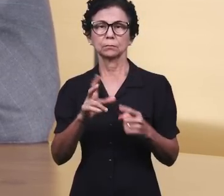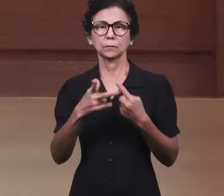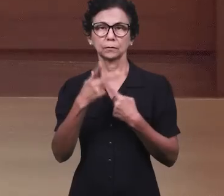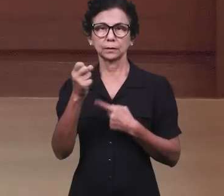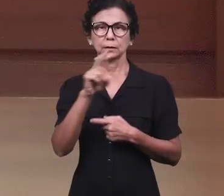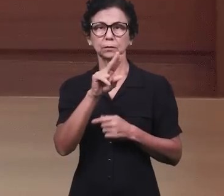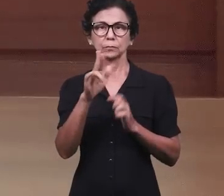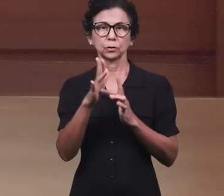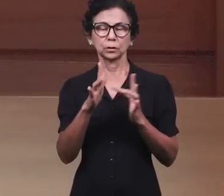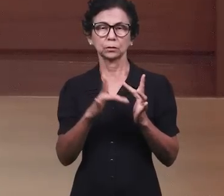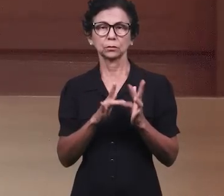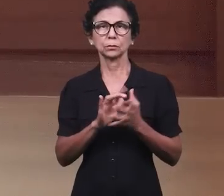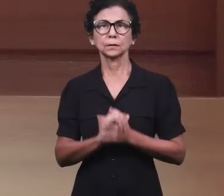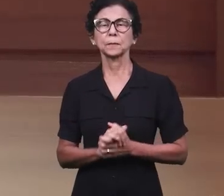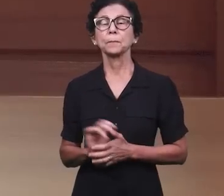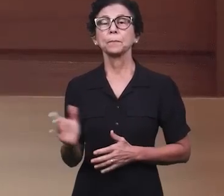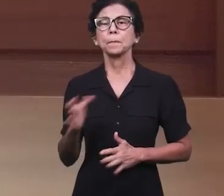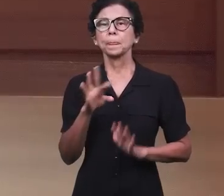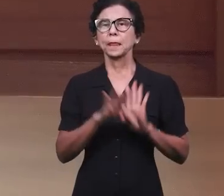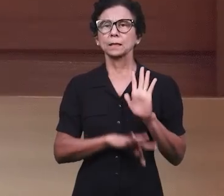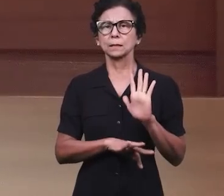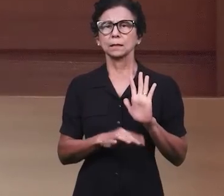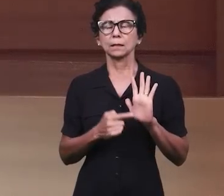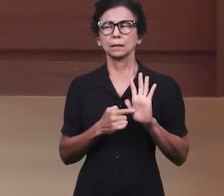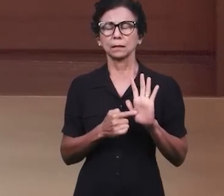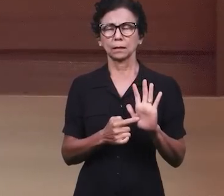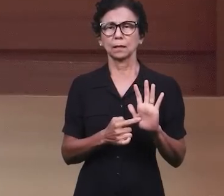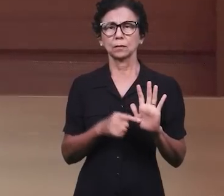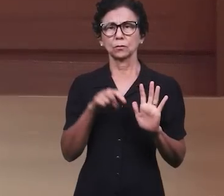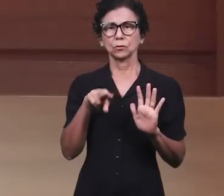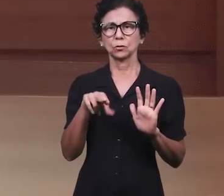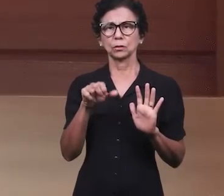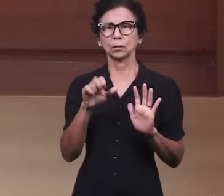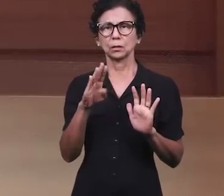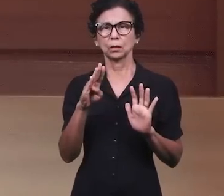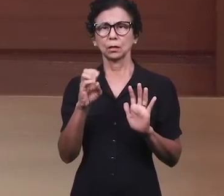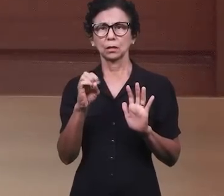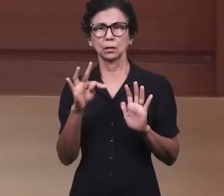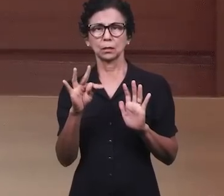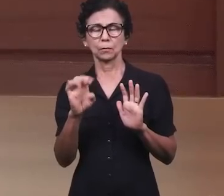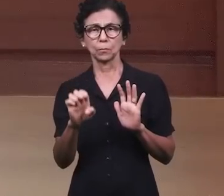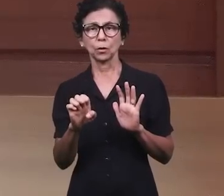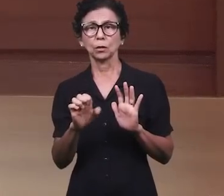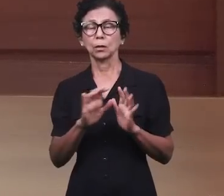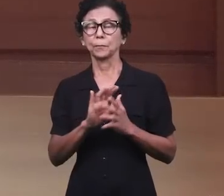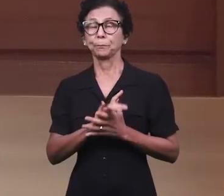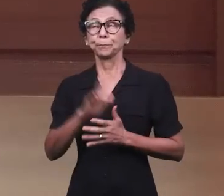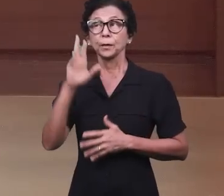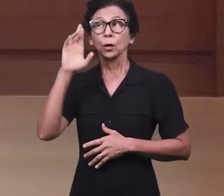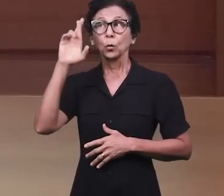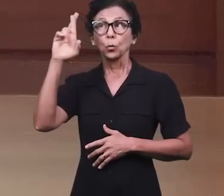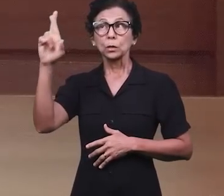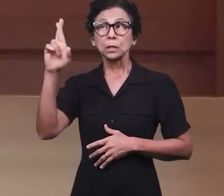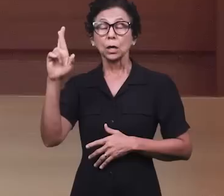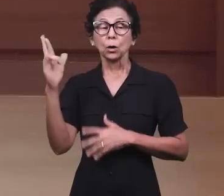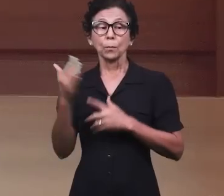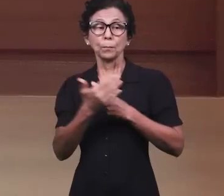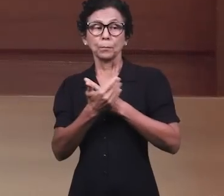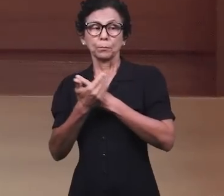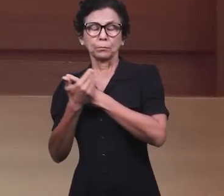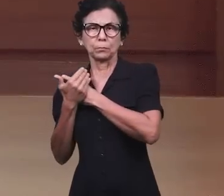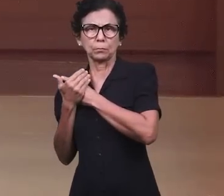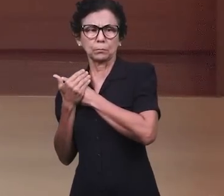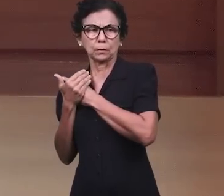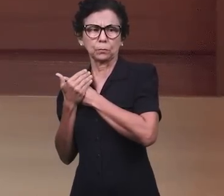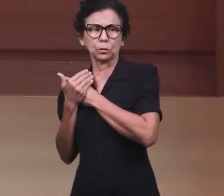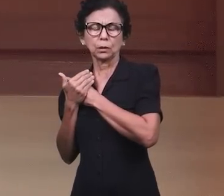Jesus. Bem, Nabote, esse texto citado aqui pelo pastor Silvio, diz assim: guarda-me o Senhor